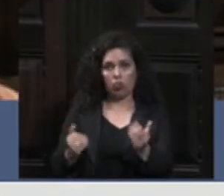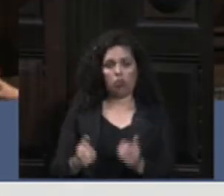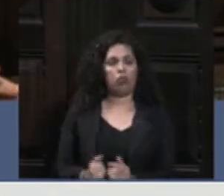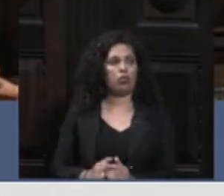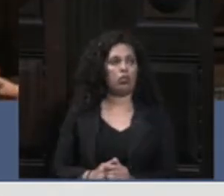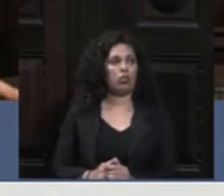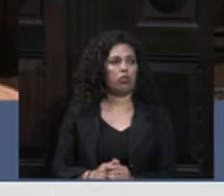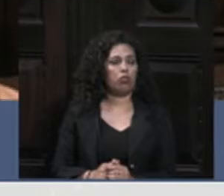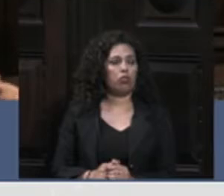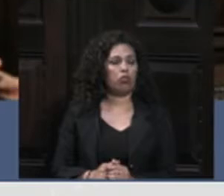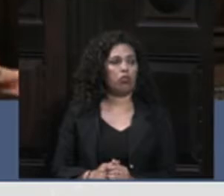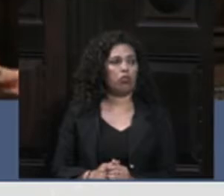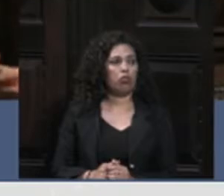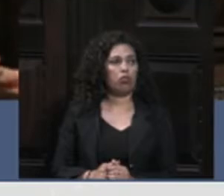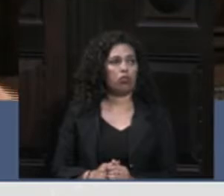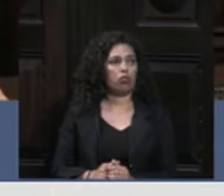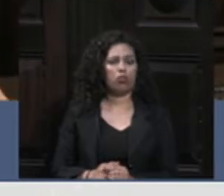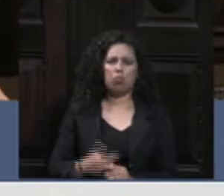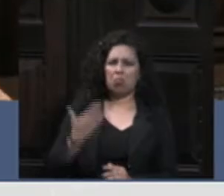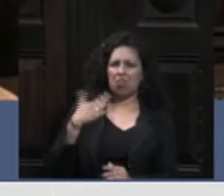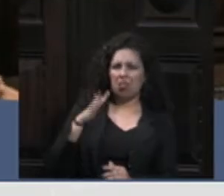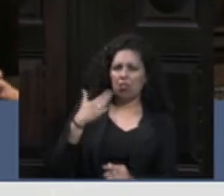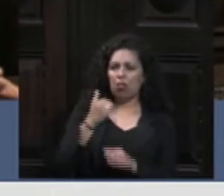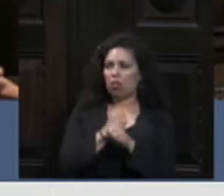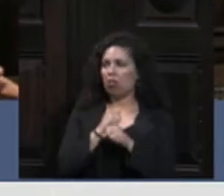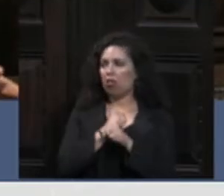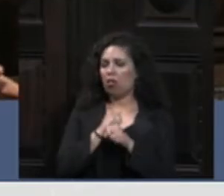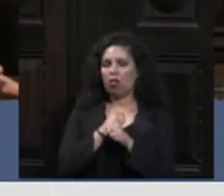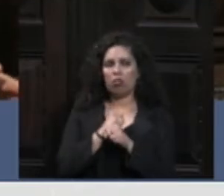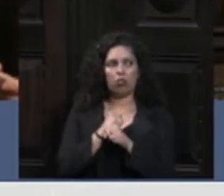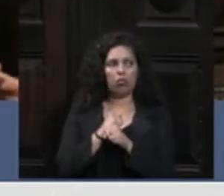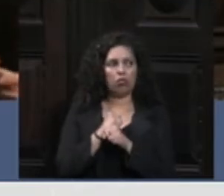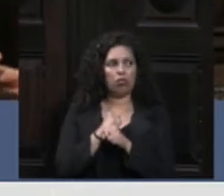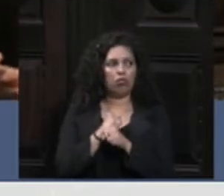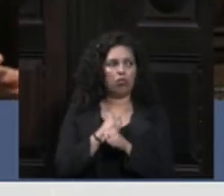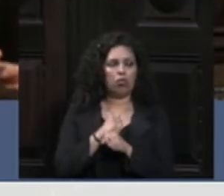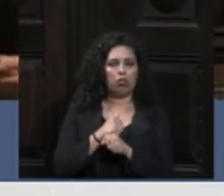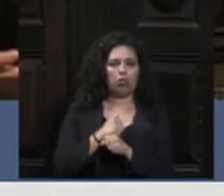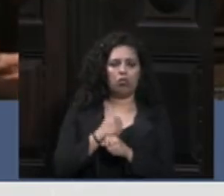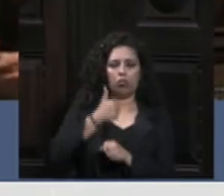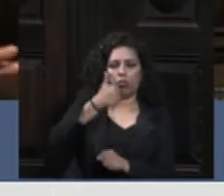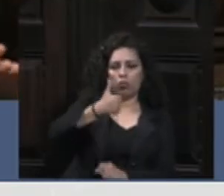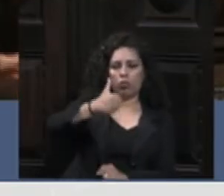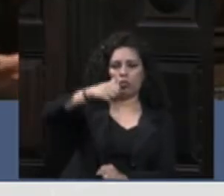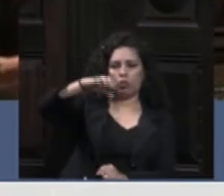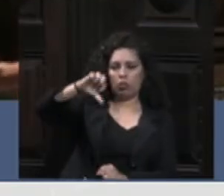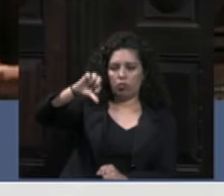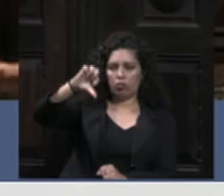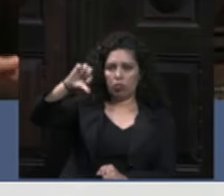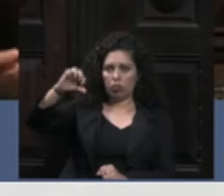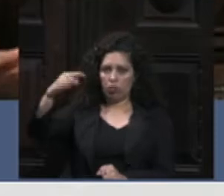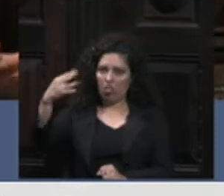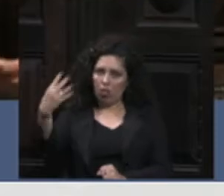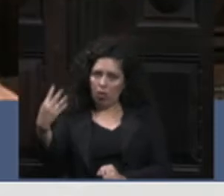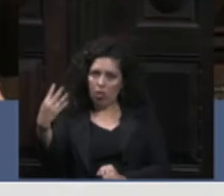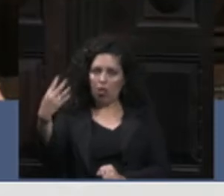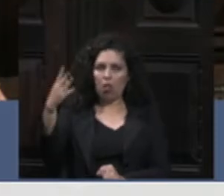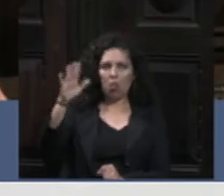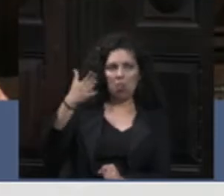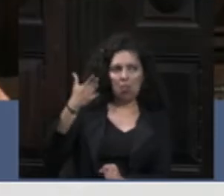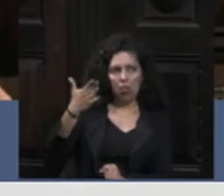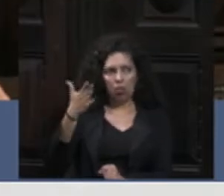aproximadamente o ano de 94, 95, por